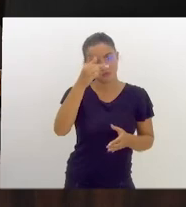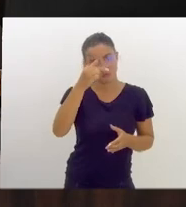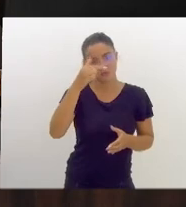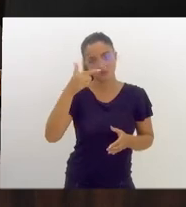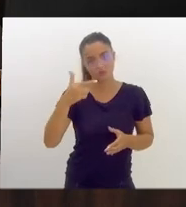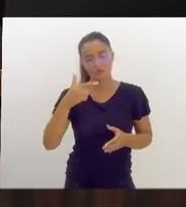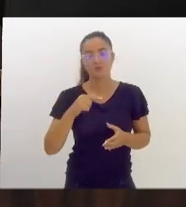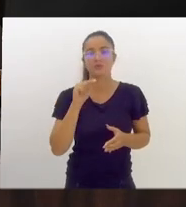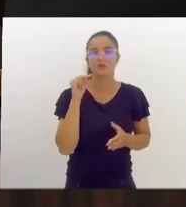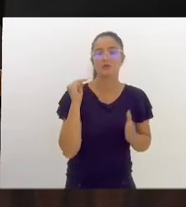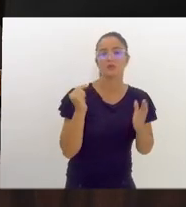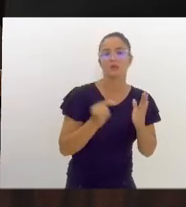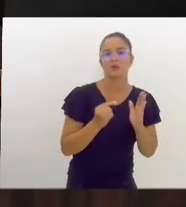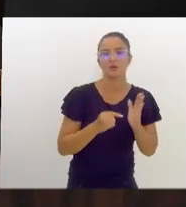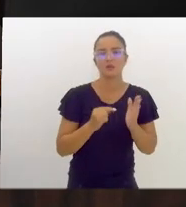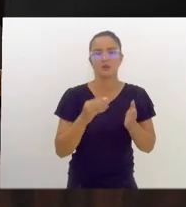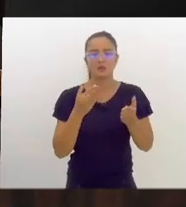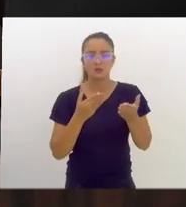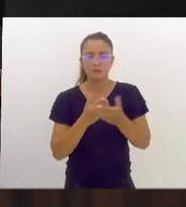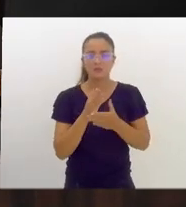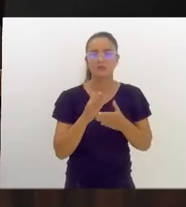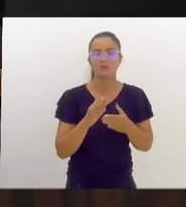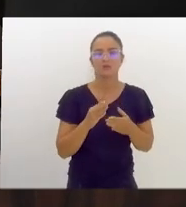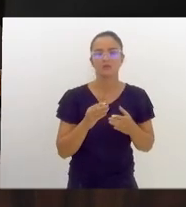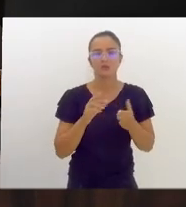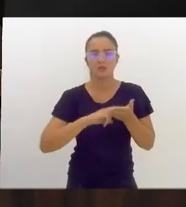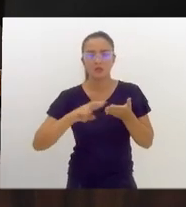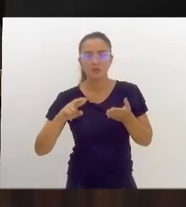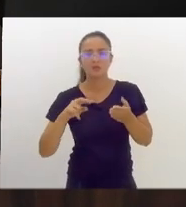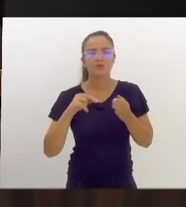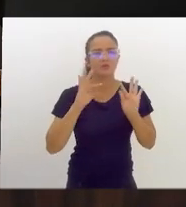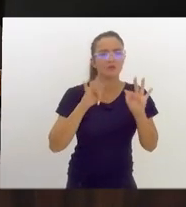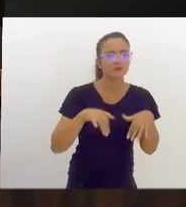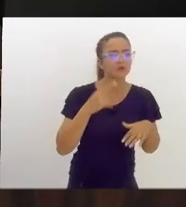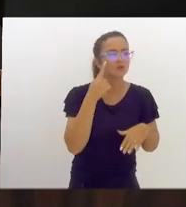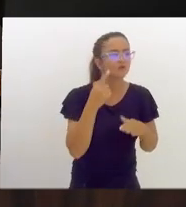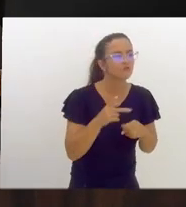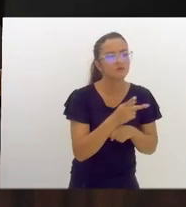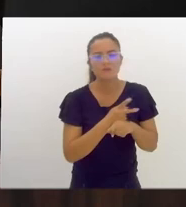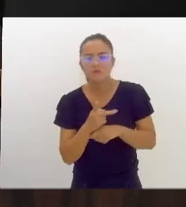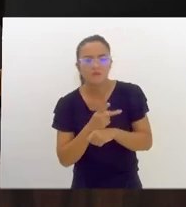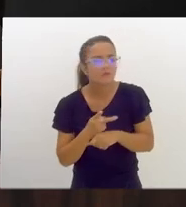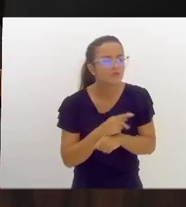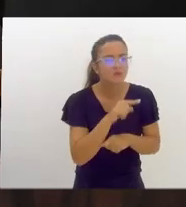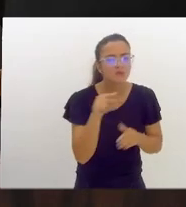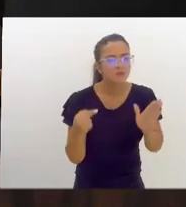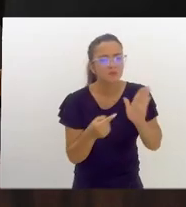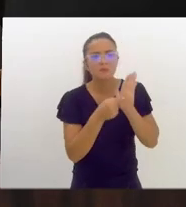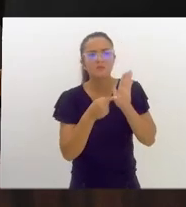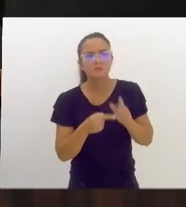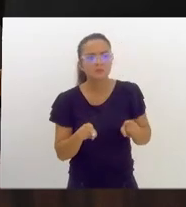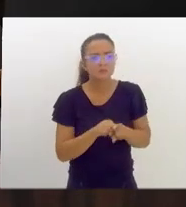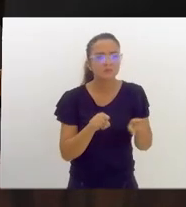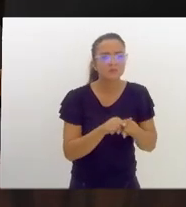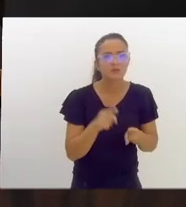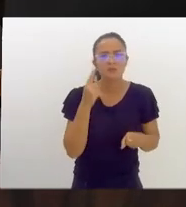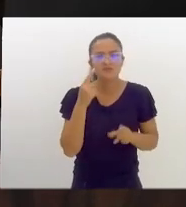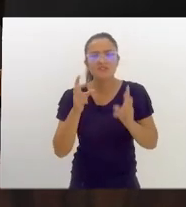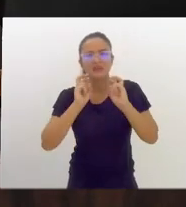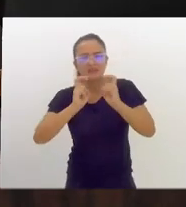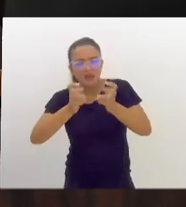as conclusões da Comissão Parlamentar de Inquérito destinada a investigar denúncias, apurar interrupções do serviço de